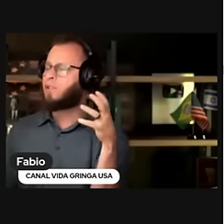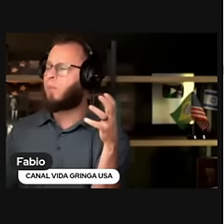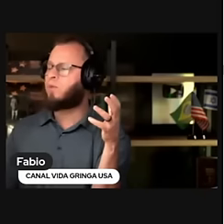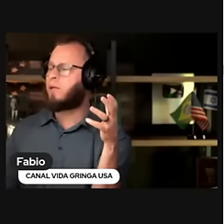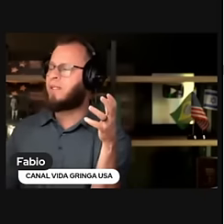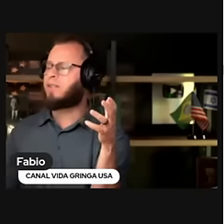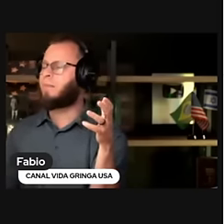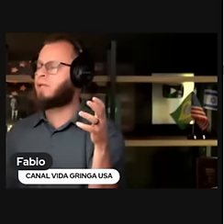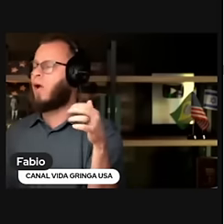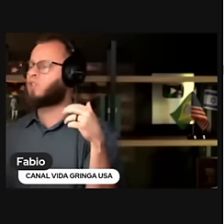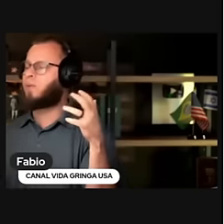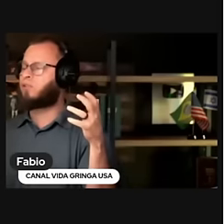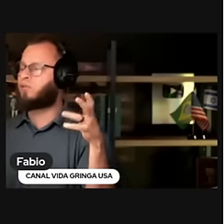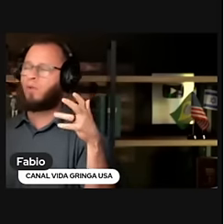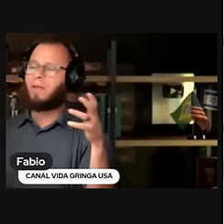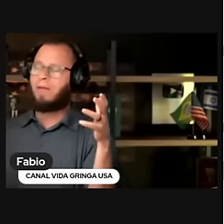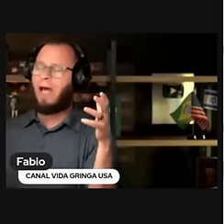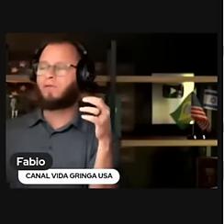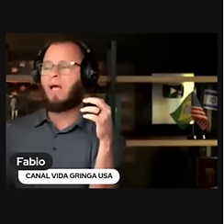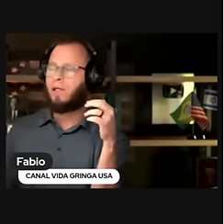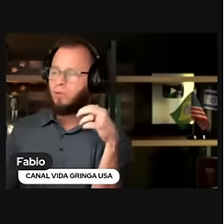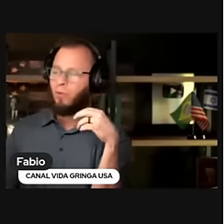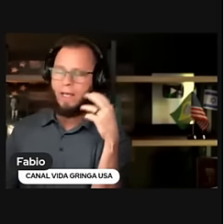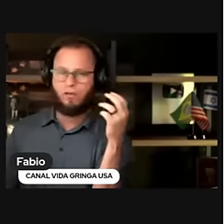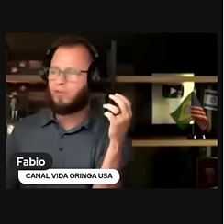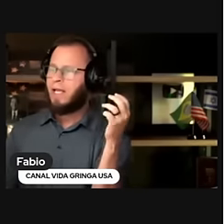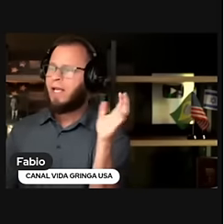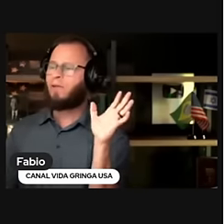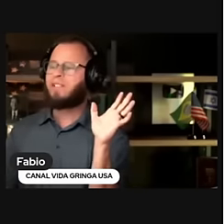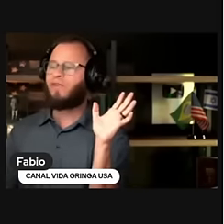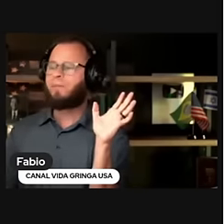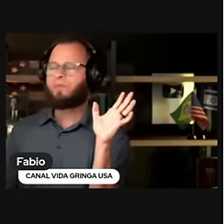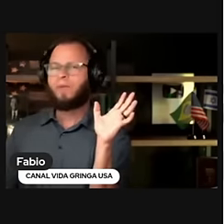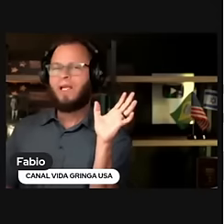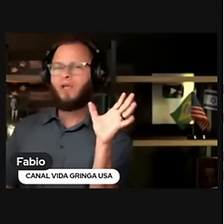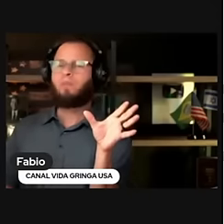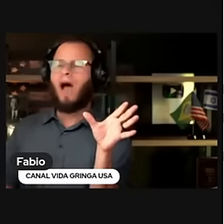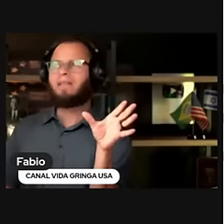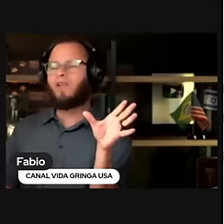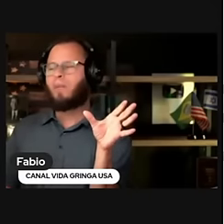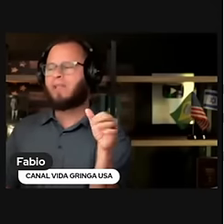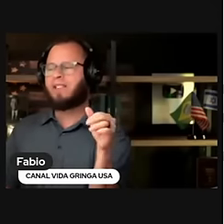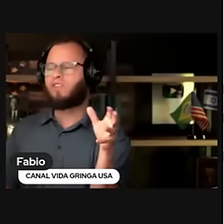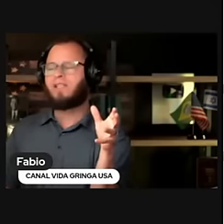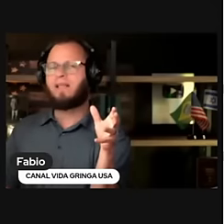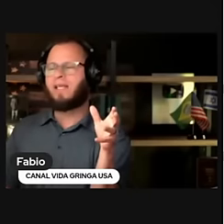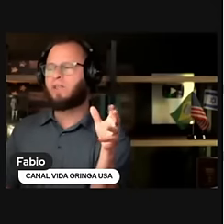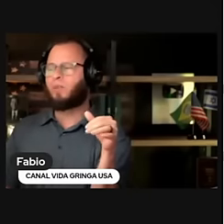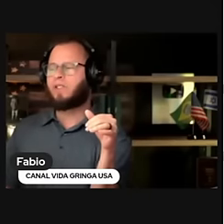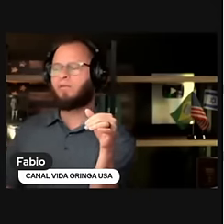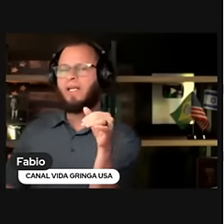responderam imediatamente aos pedidos de comentários da do exus então você vê que o biden tem uma aprovação de